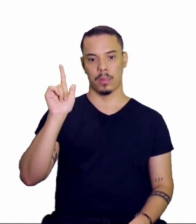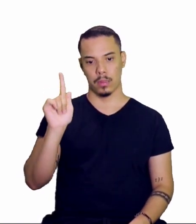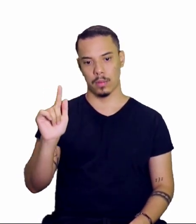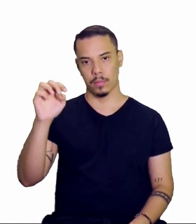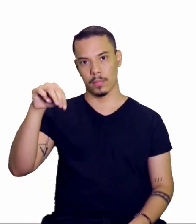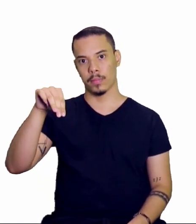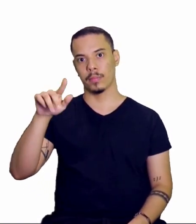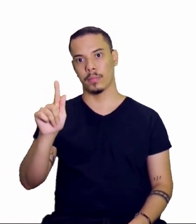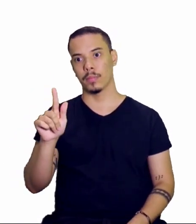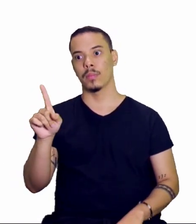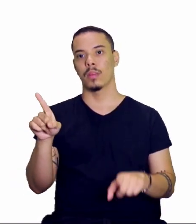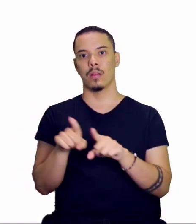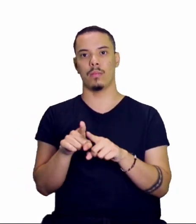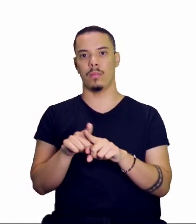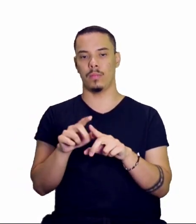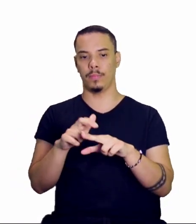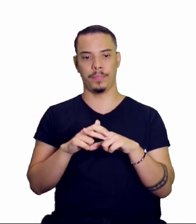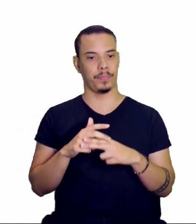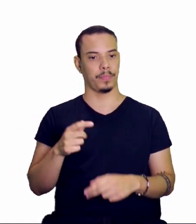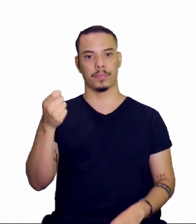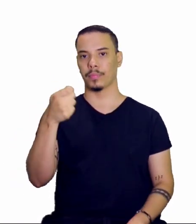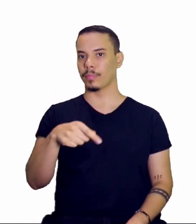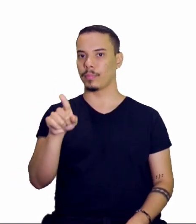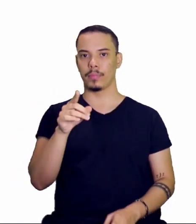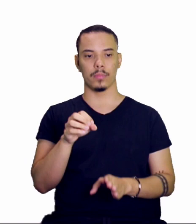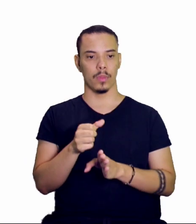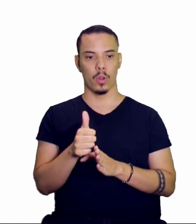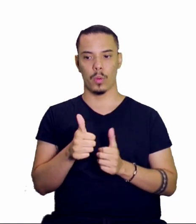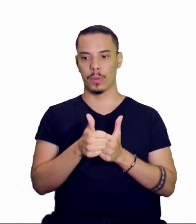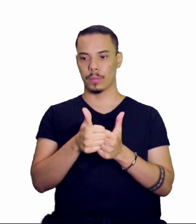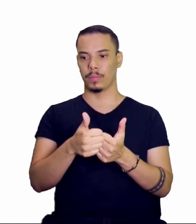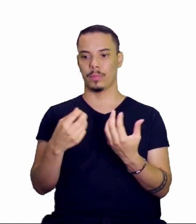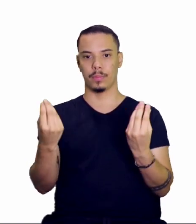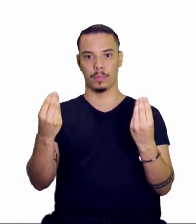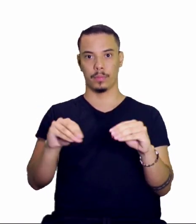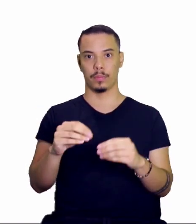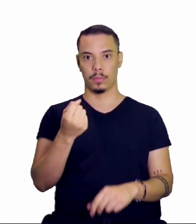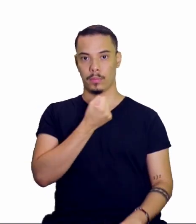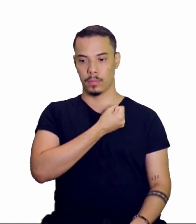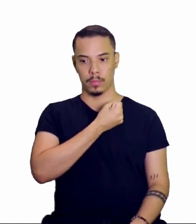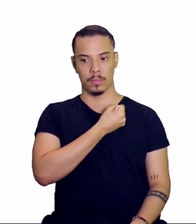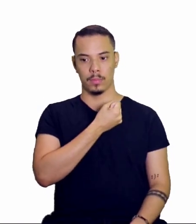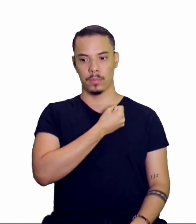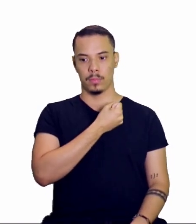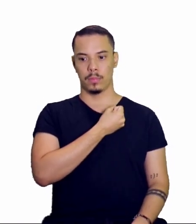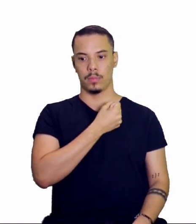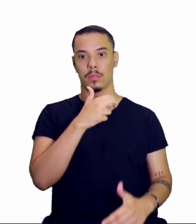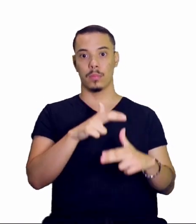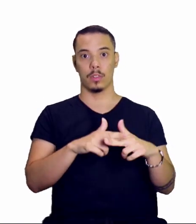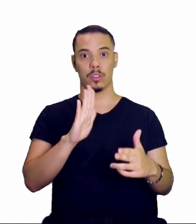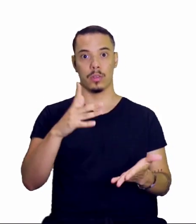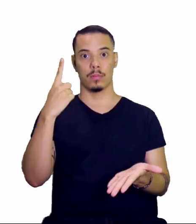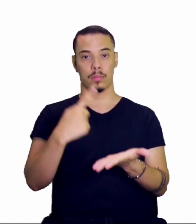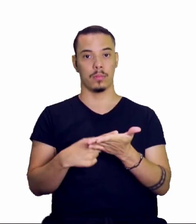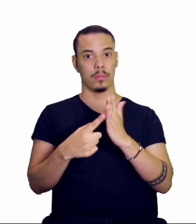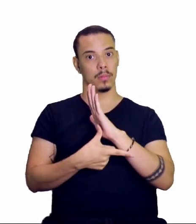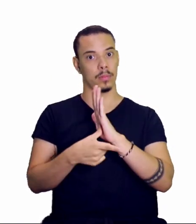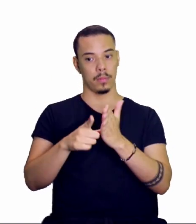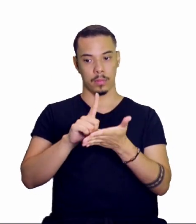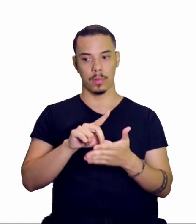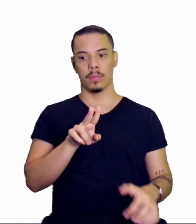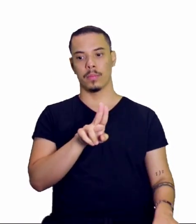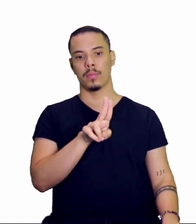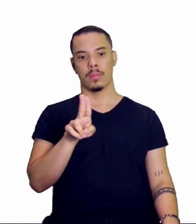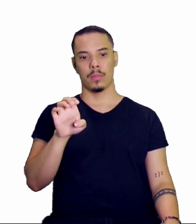grandeza escalar, que eu não preciso orientar essa grandeza, é só colocar o número e a unidade. Então, já estabeleci essa grandeza, ela é